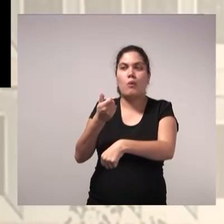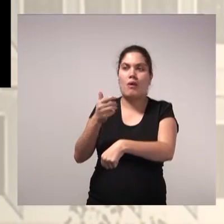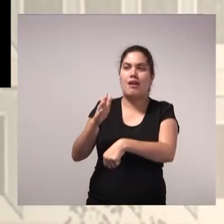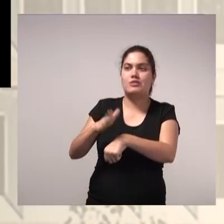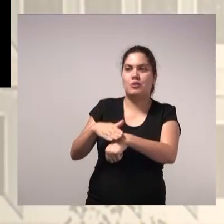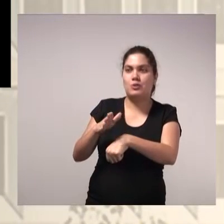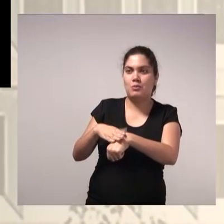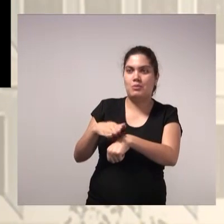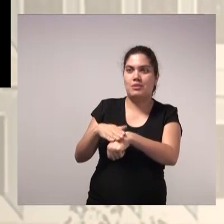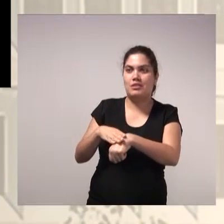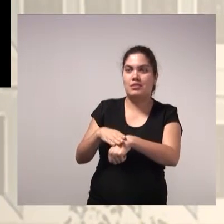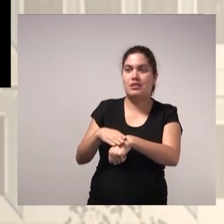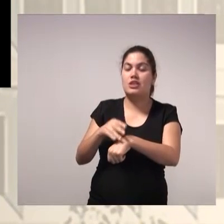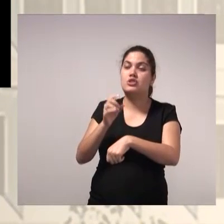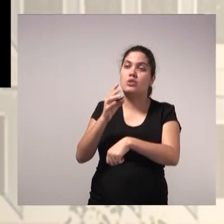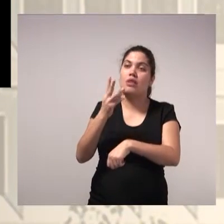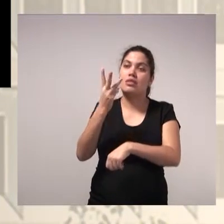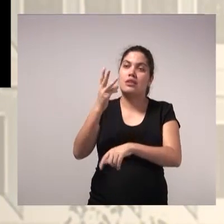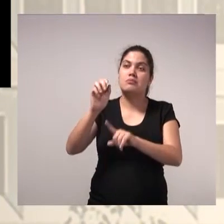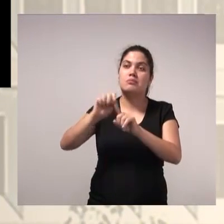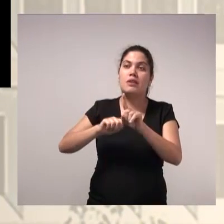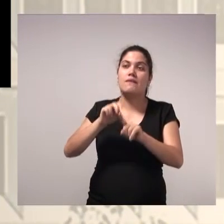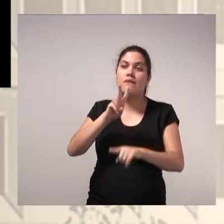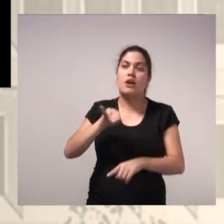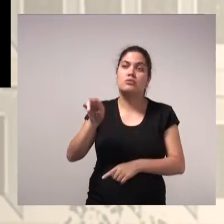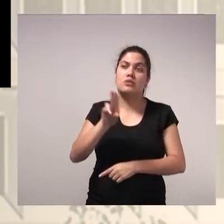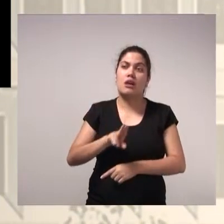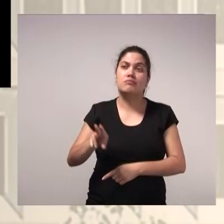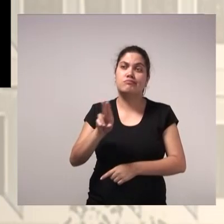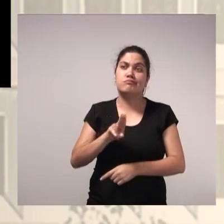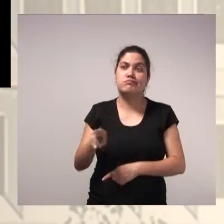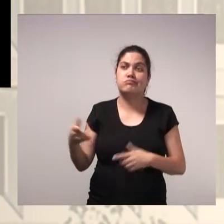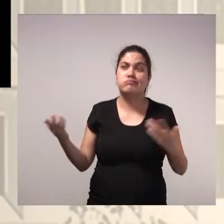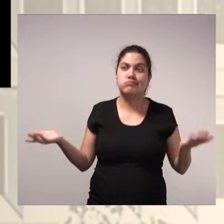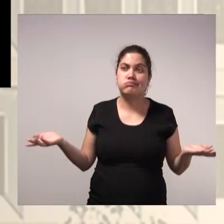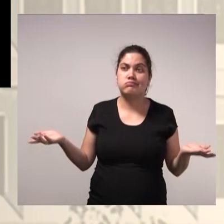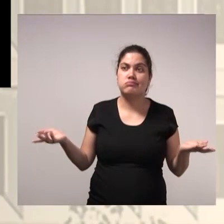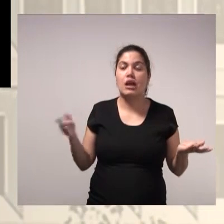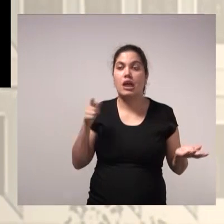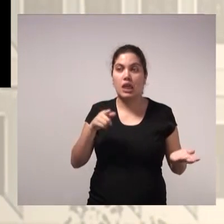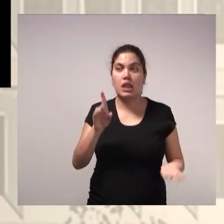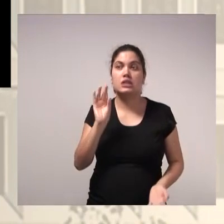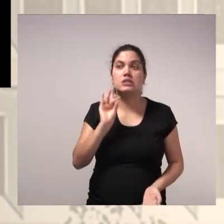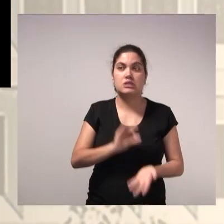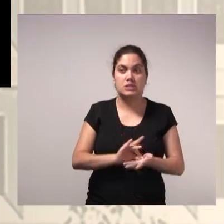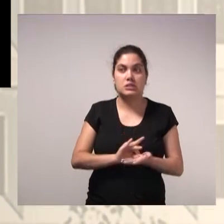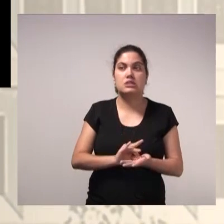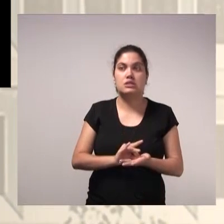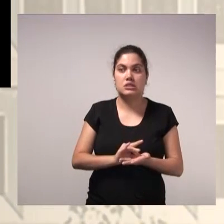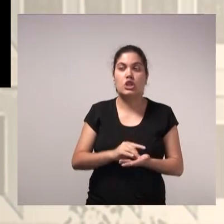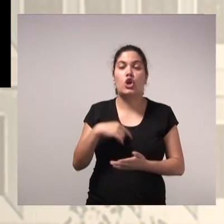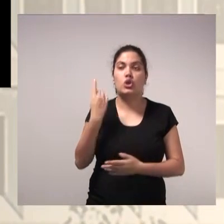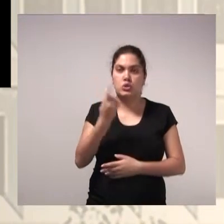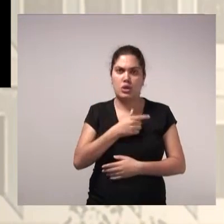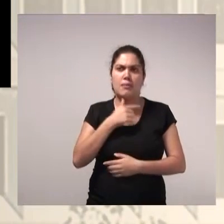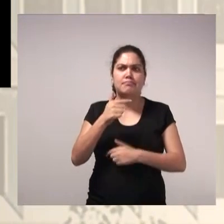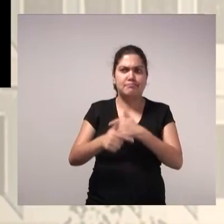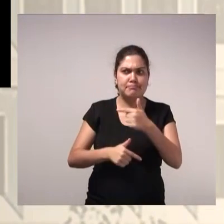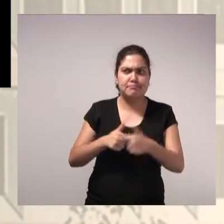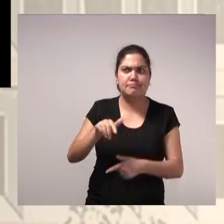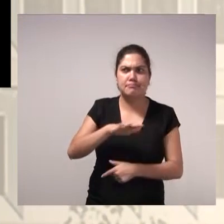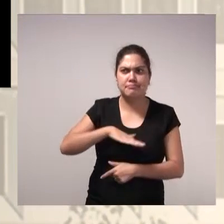só 3 meses que você vai precisar comprar, né? Então, essa é a realidade. E nós, como gestores, quando